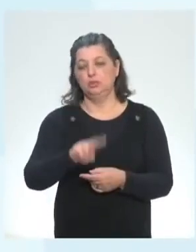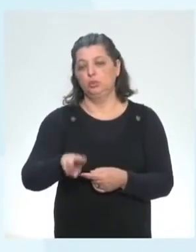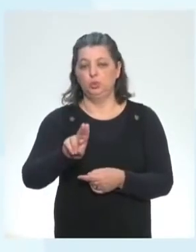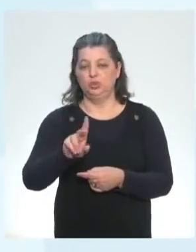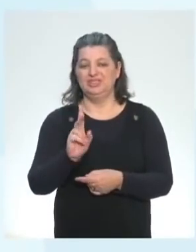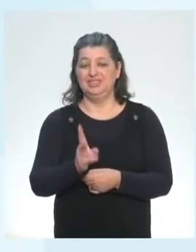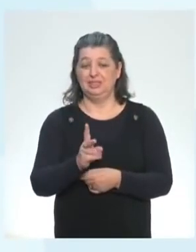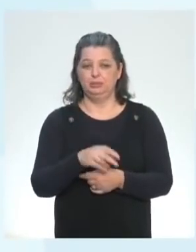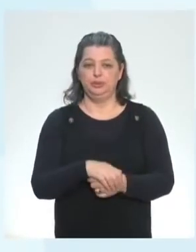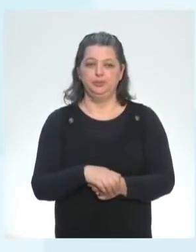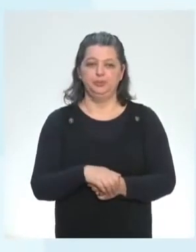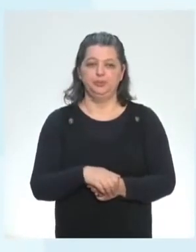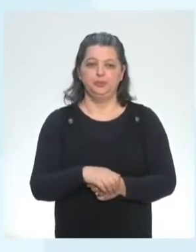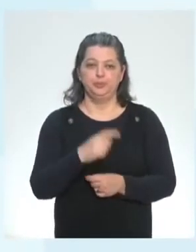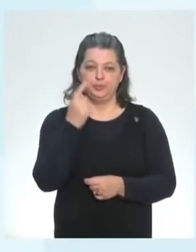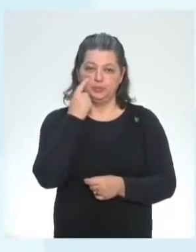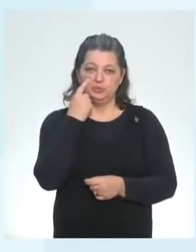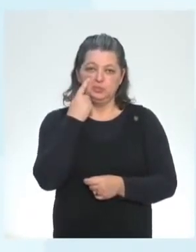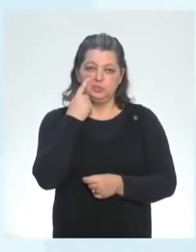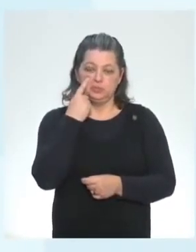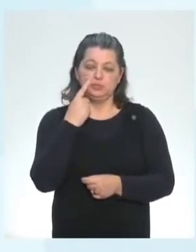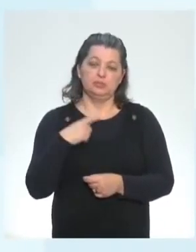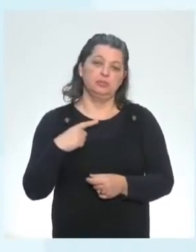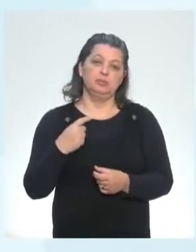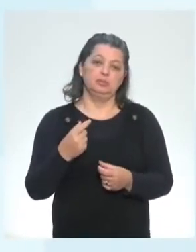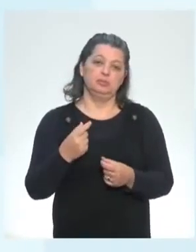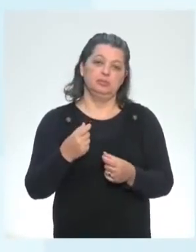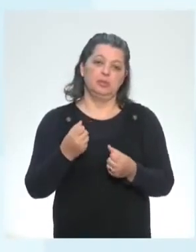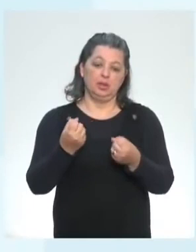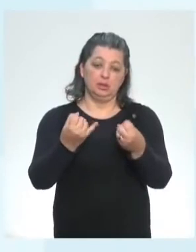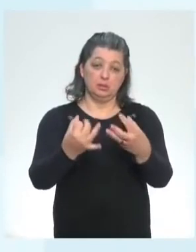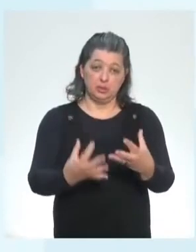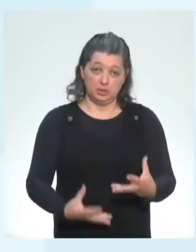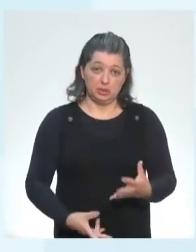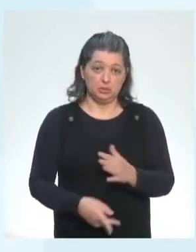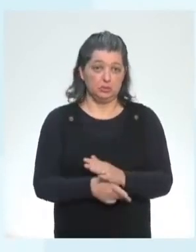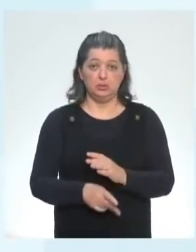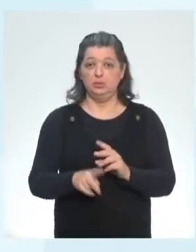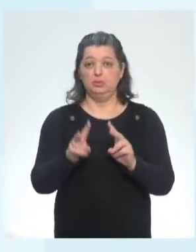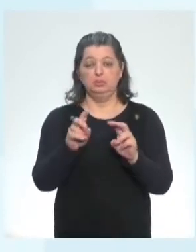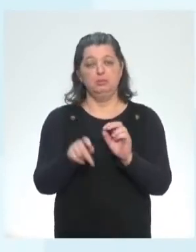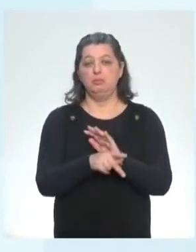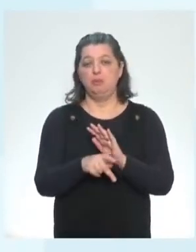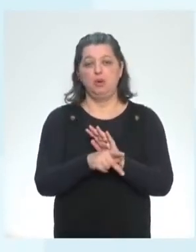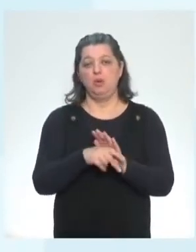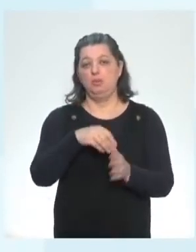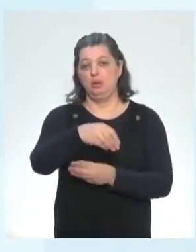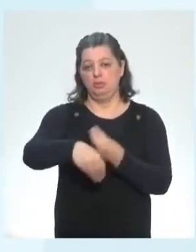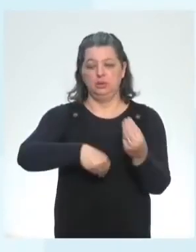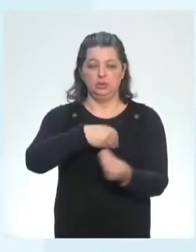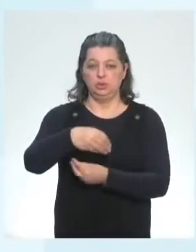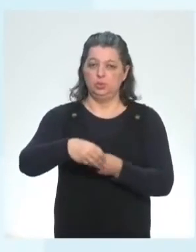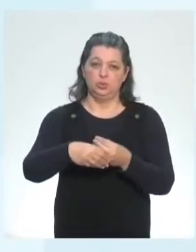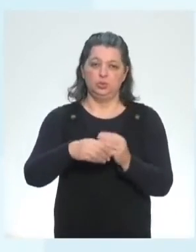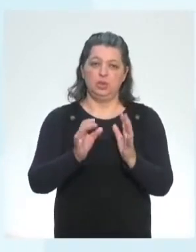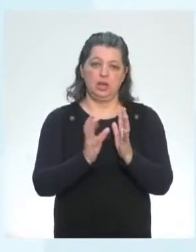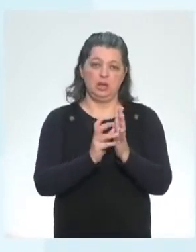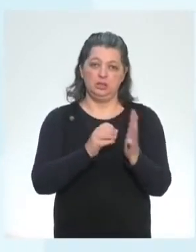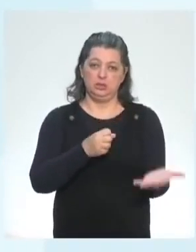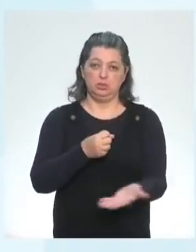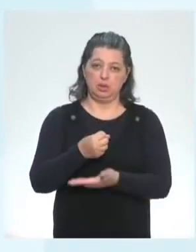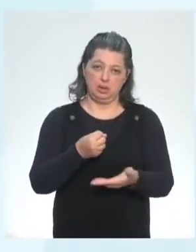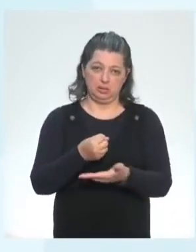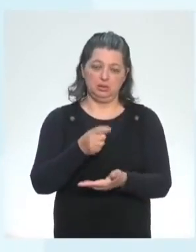química. E daí aqui eu tenho uma descrição do que é titulação ácido-base, que é a mesma explicação, né,